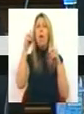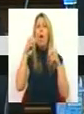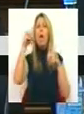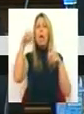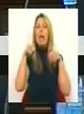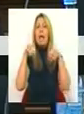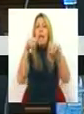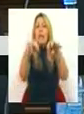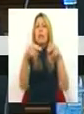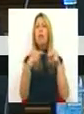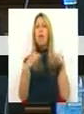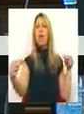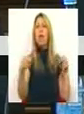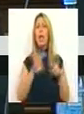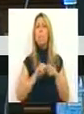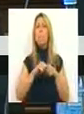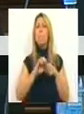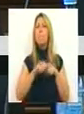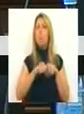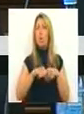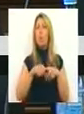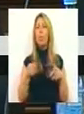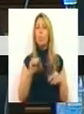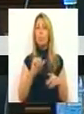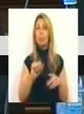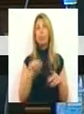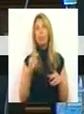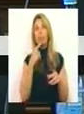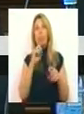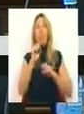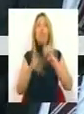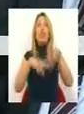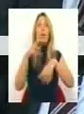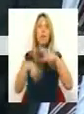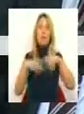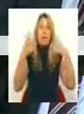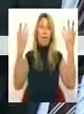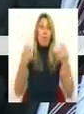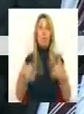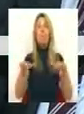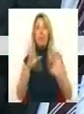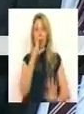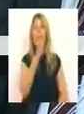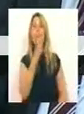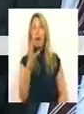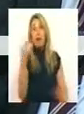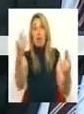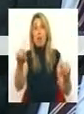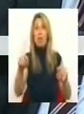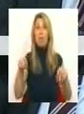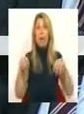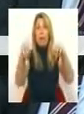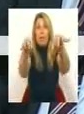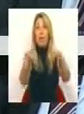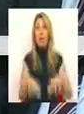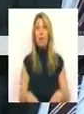Minho. Esta eletrificação da linha do Minho, chamada modernização, mas que na prática é só a eletrificação, que